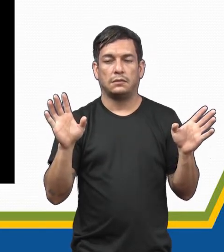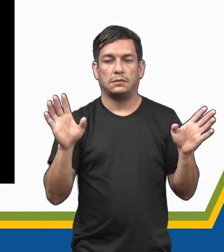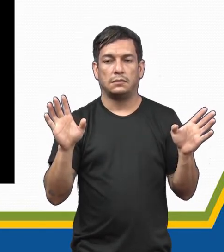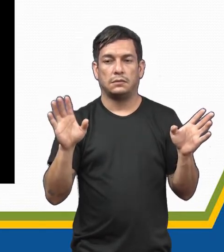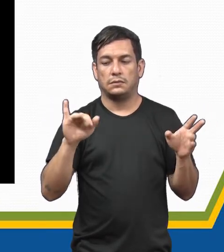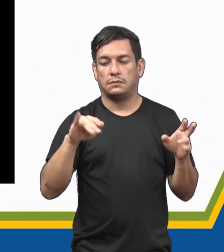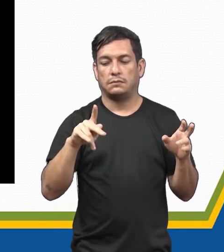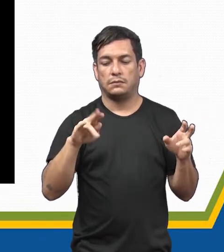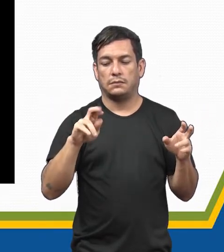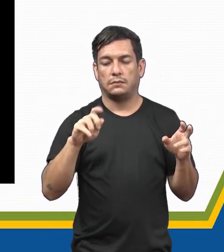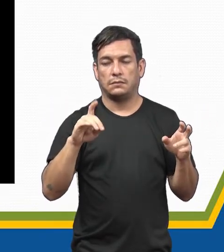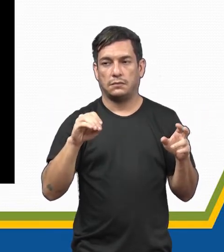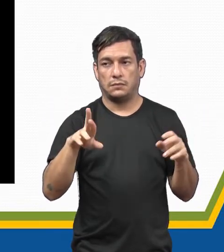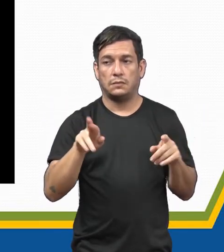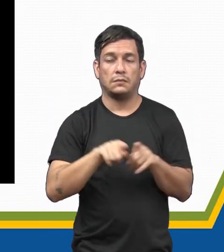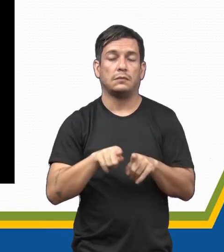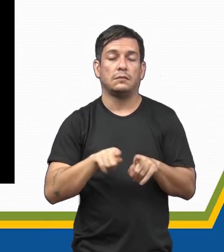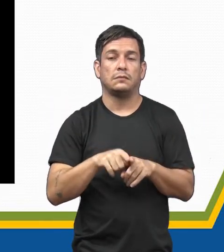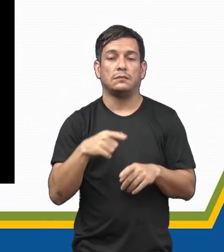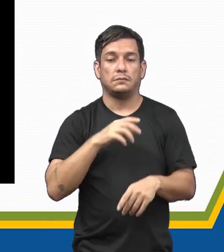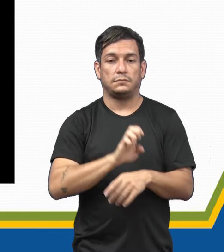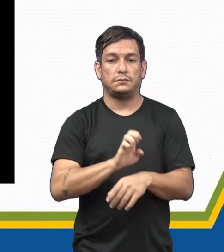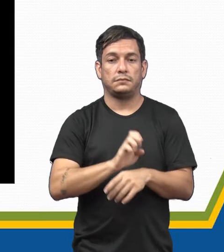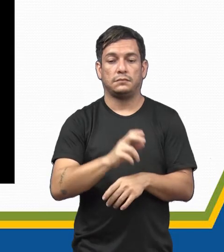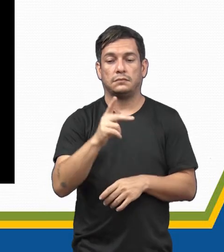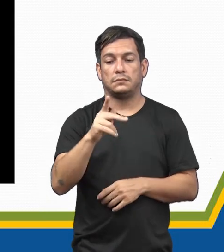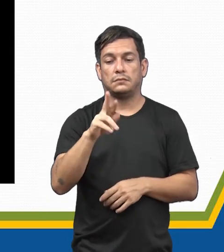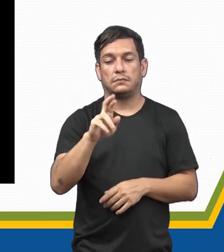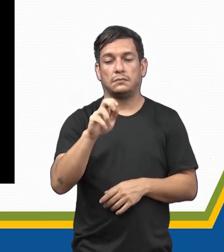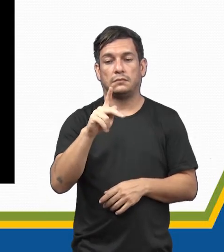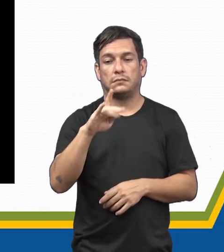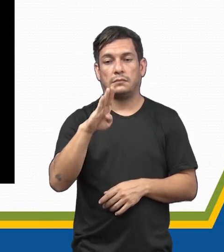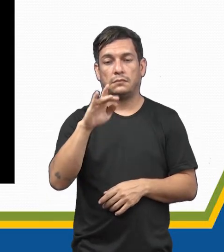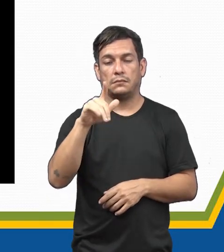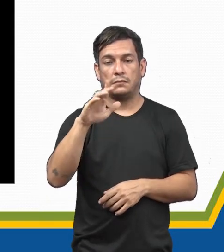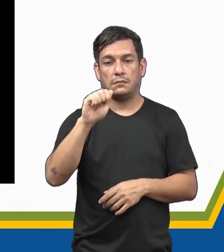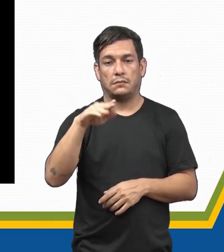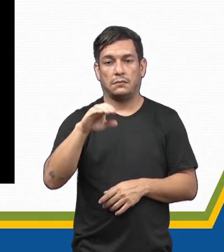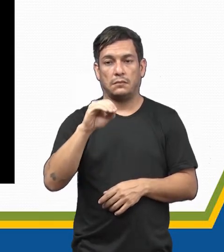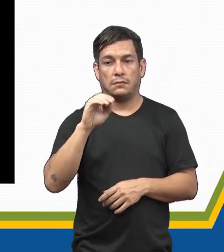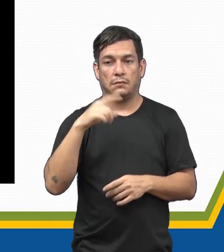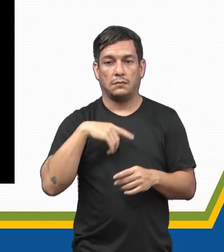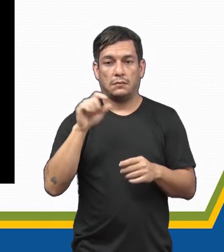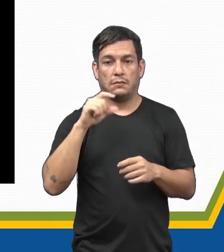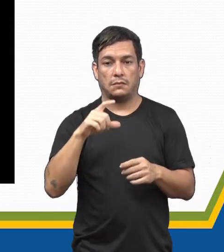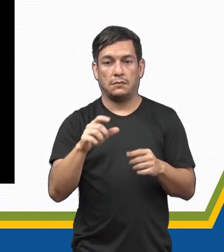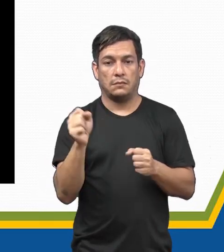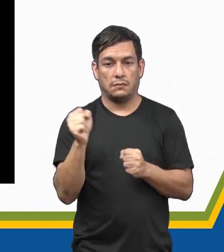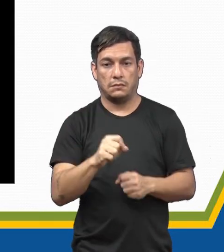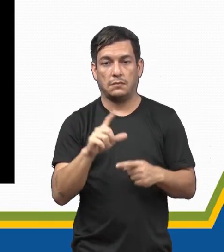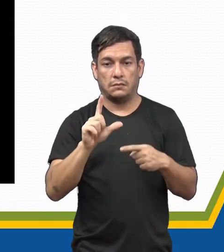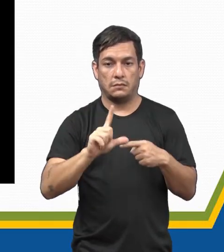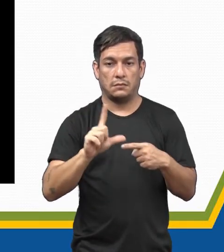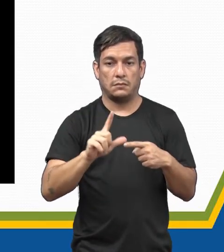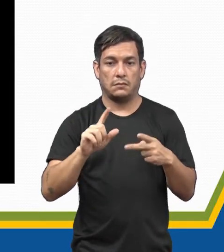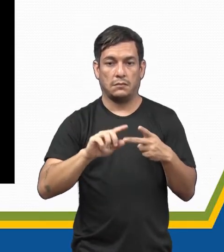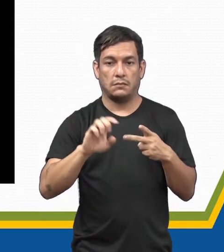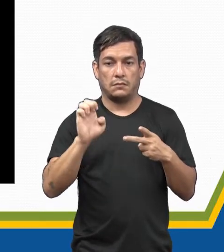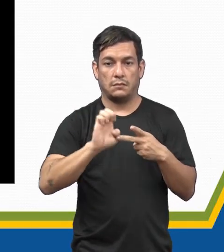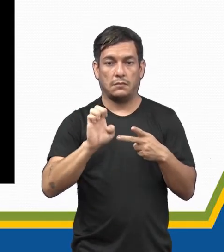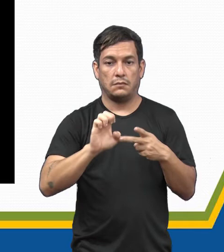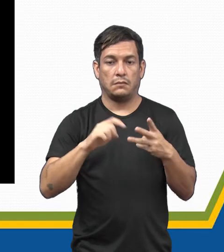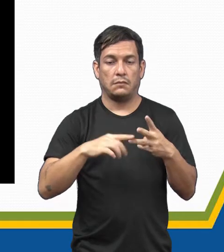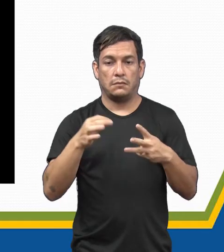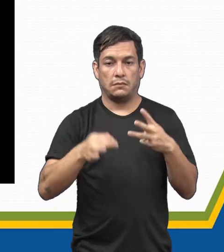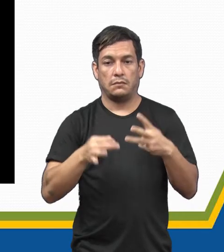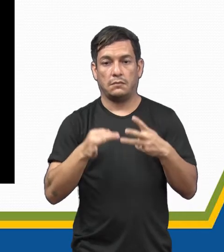do imperador, e já no Estado republicano, não. Né, o poder executivo, o legislativo e o judiciário, eles